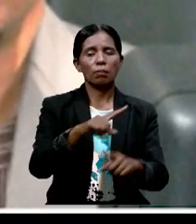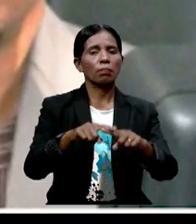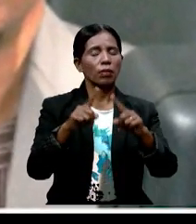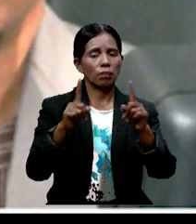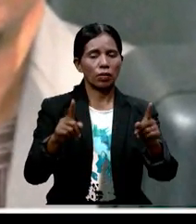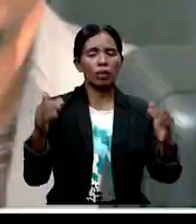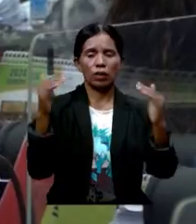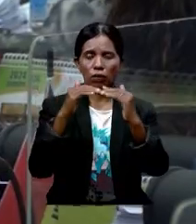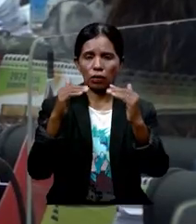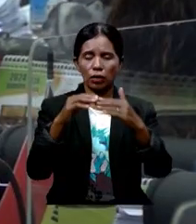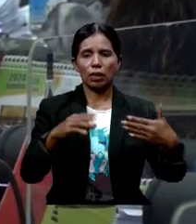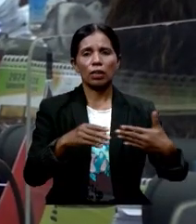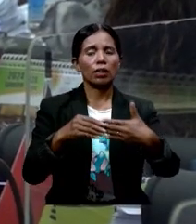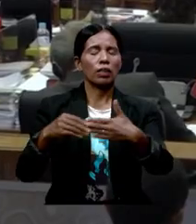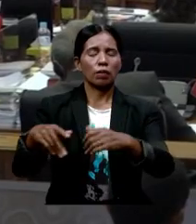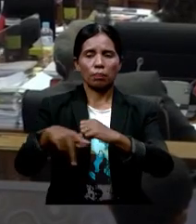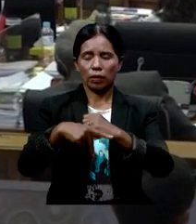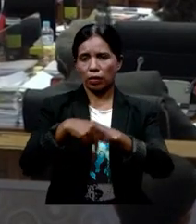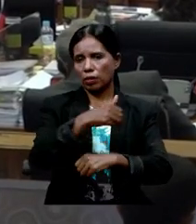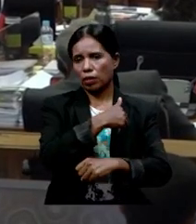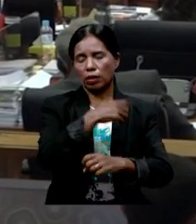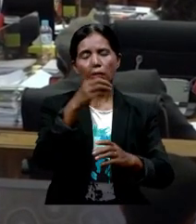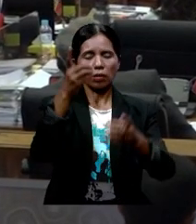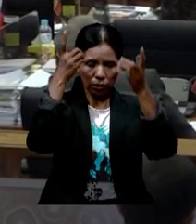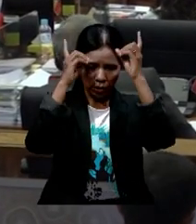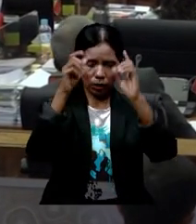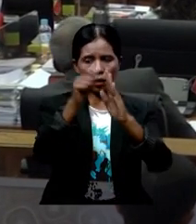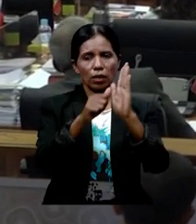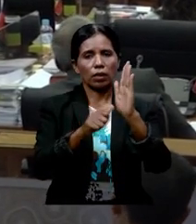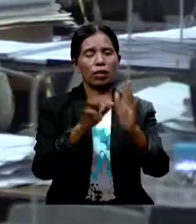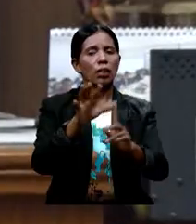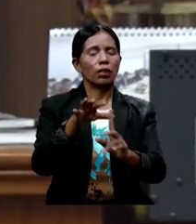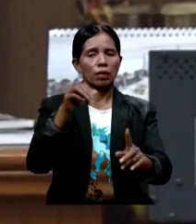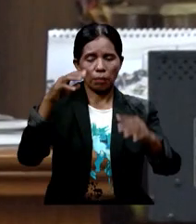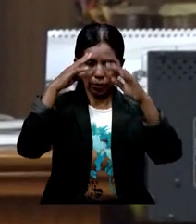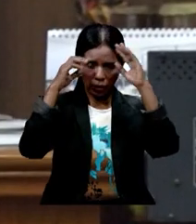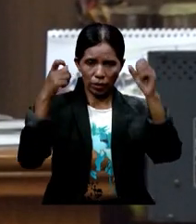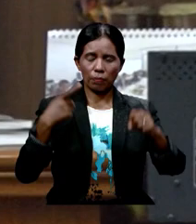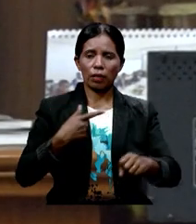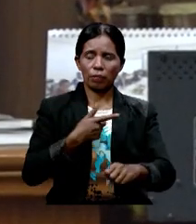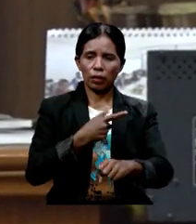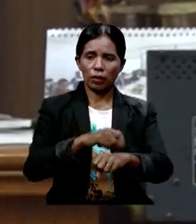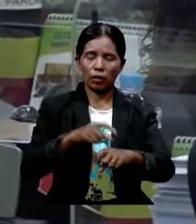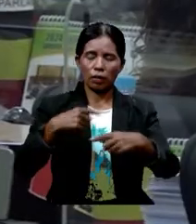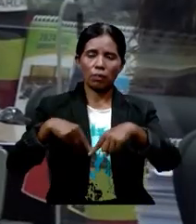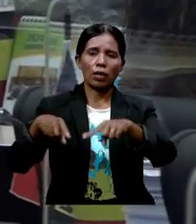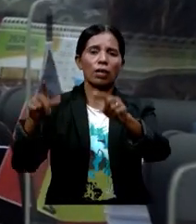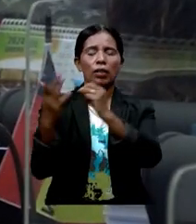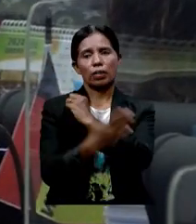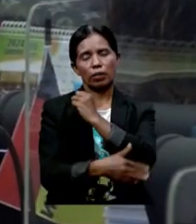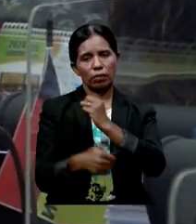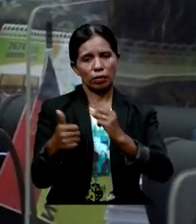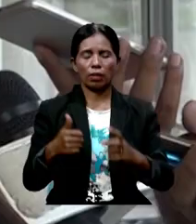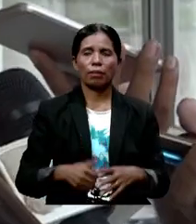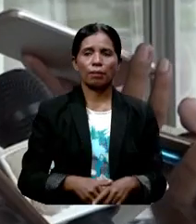a reunião líder bancada, se dá o decide a agenda para a eleição, também o presidente do Parlamento Nacional, Lauhela Viazem, para o estrangeiro.